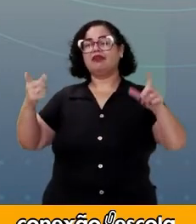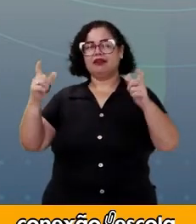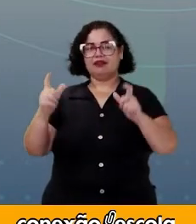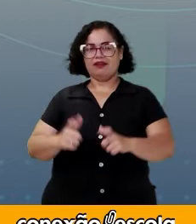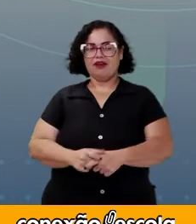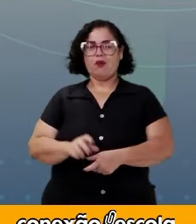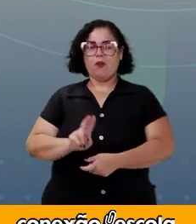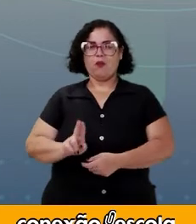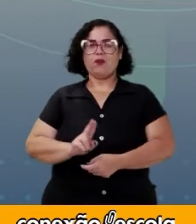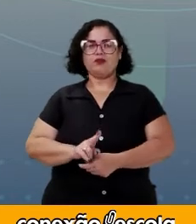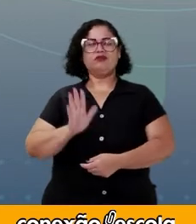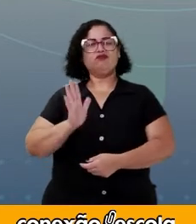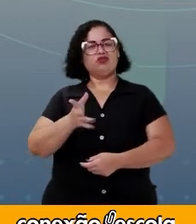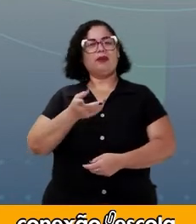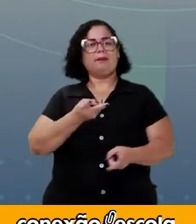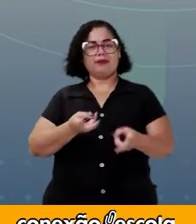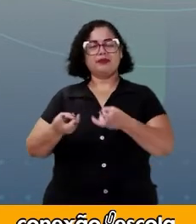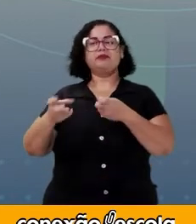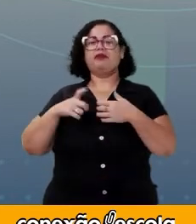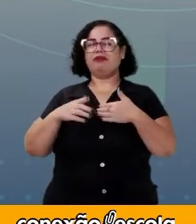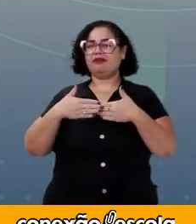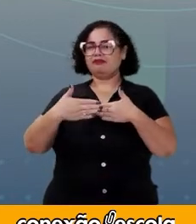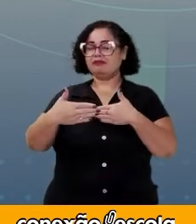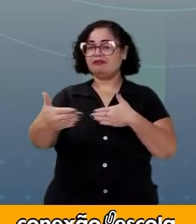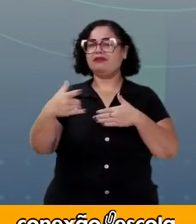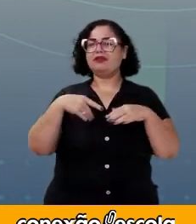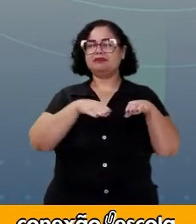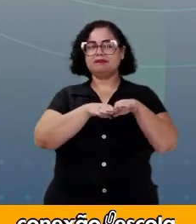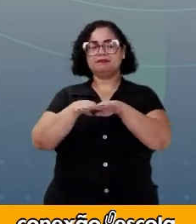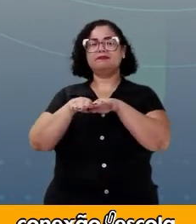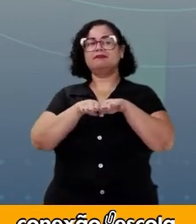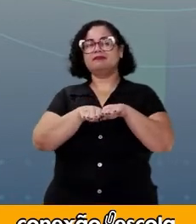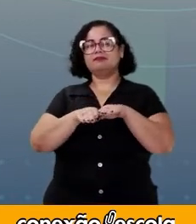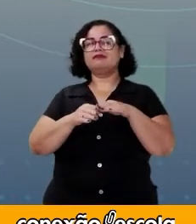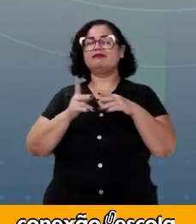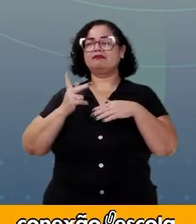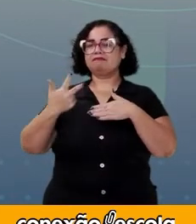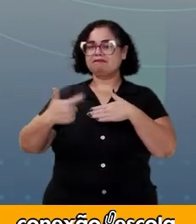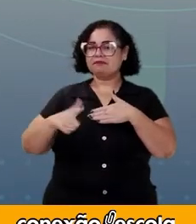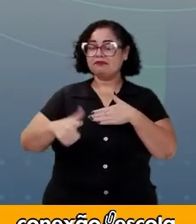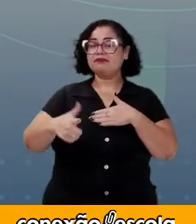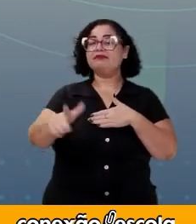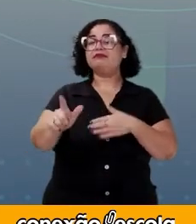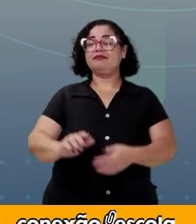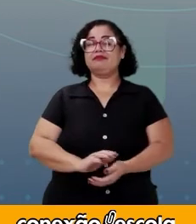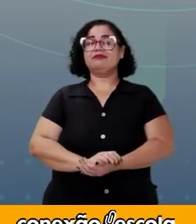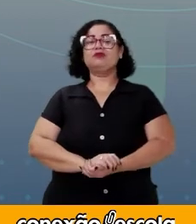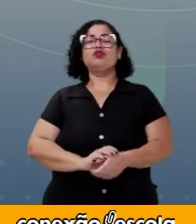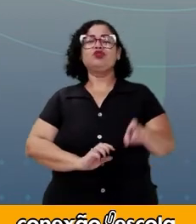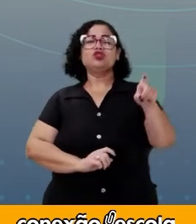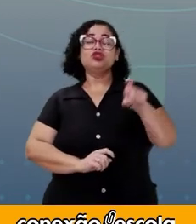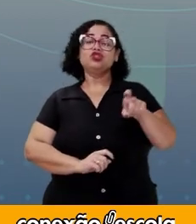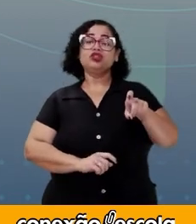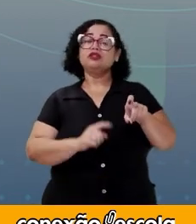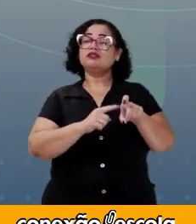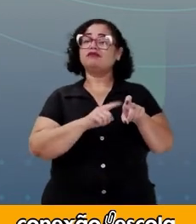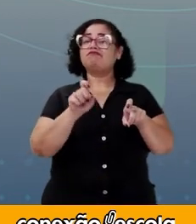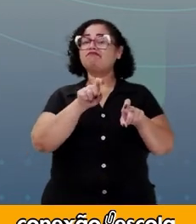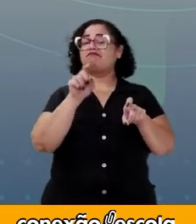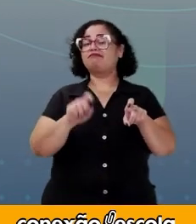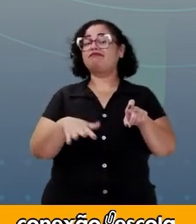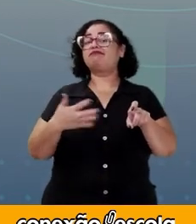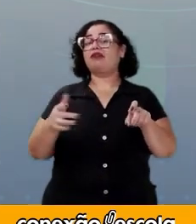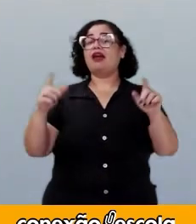Já observou que existem sequências com padrões de formação? O X da questão. Sabemos que